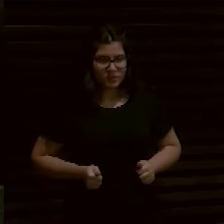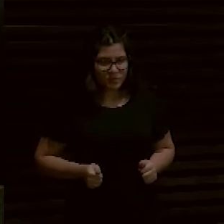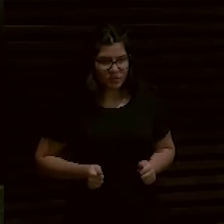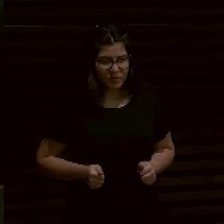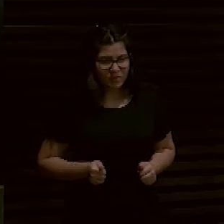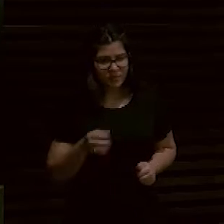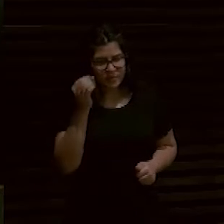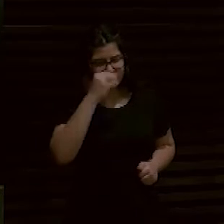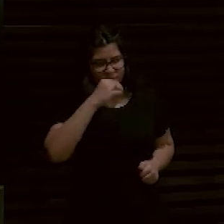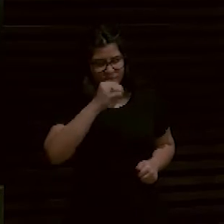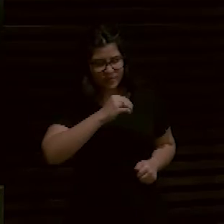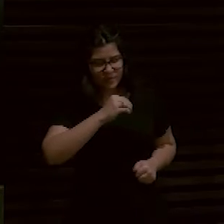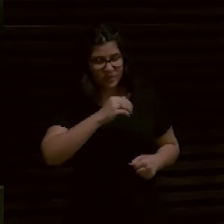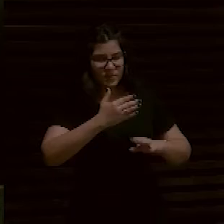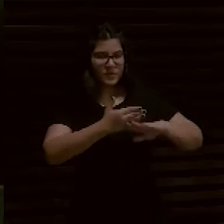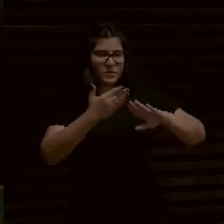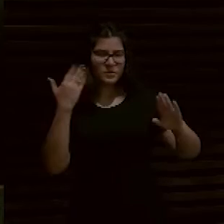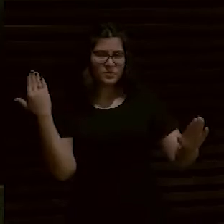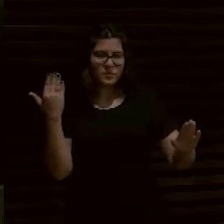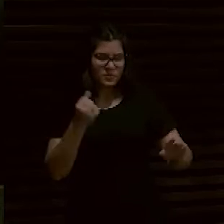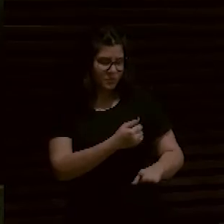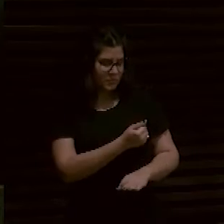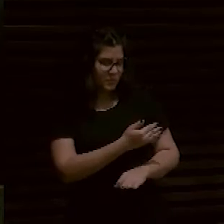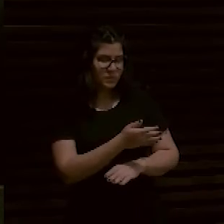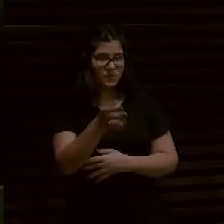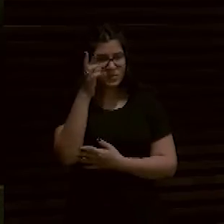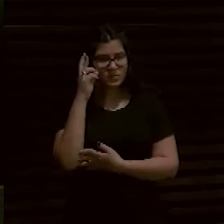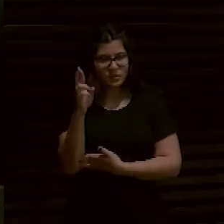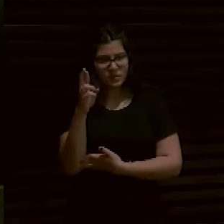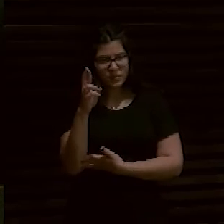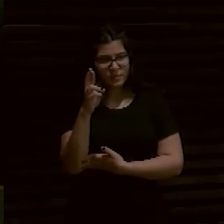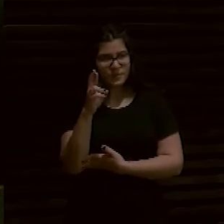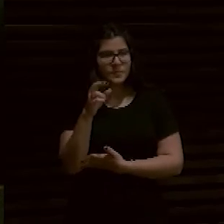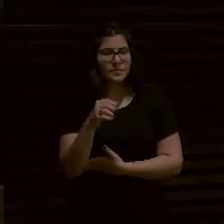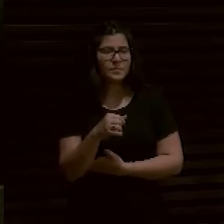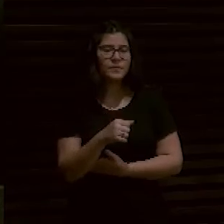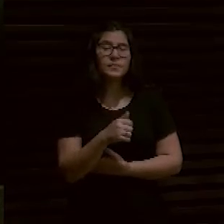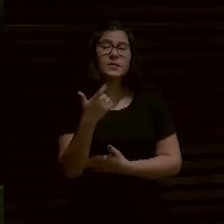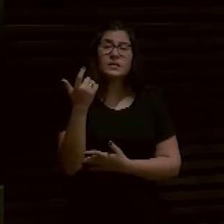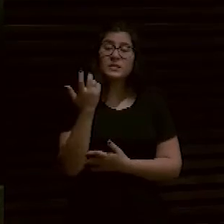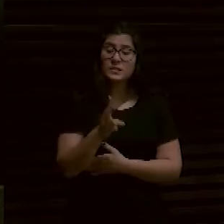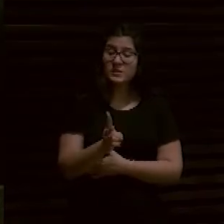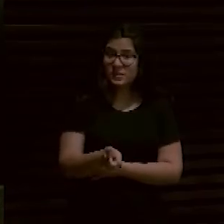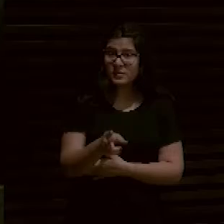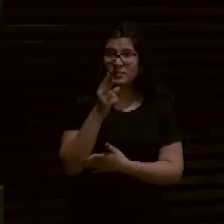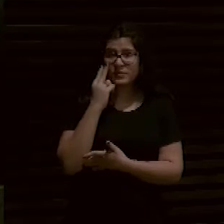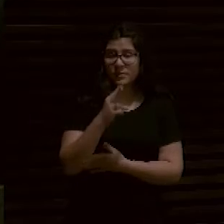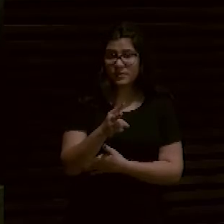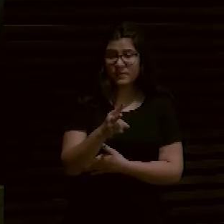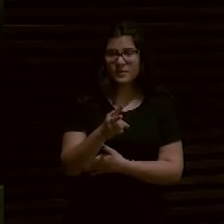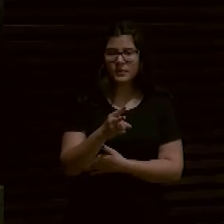o seu coração do Senhor. Coração, toda vez que a gente vê isso nas escrituras, leb no